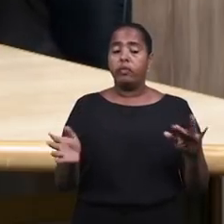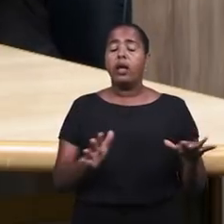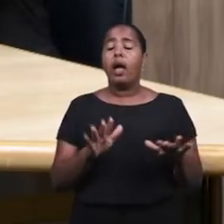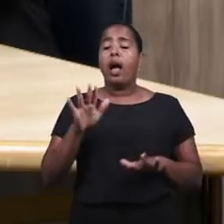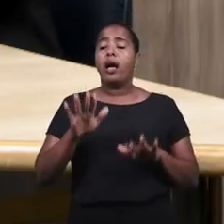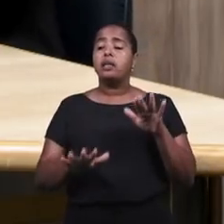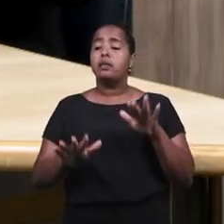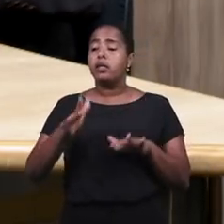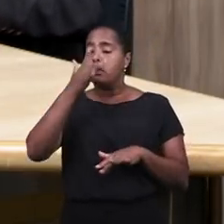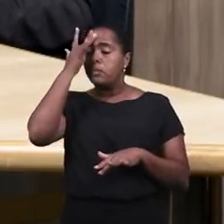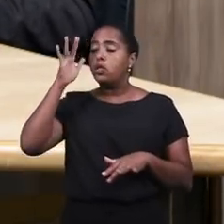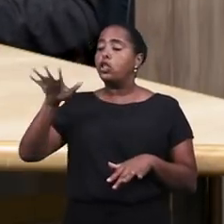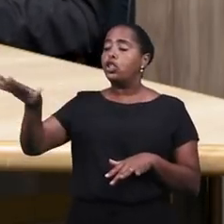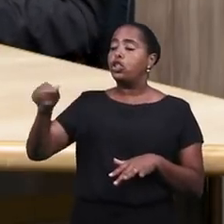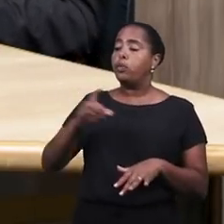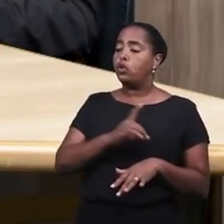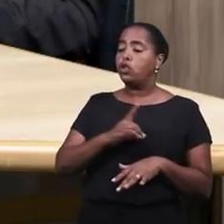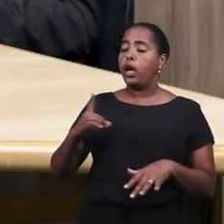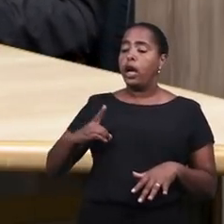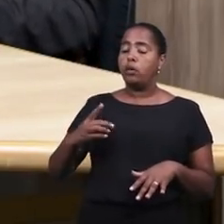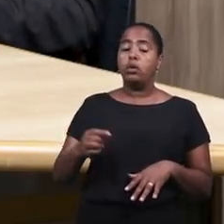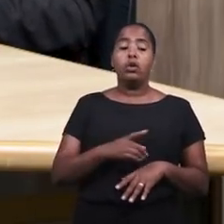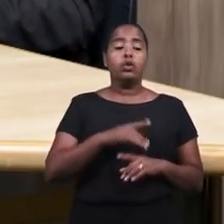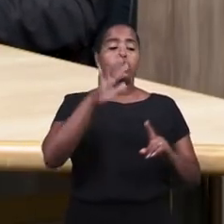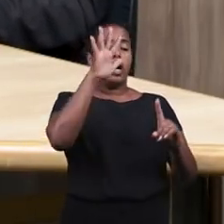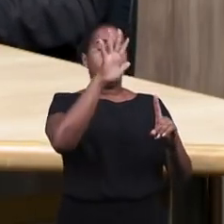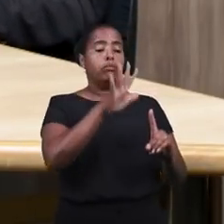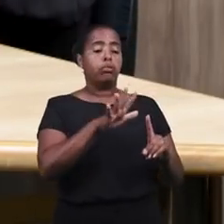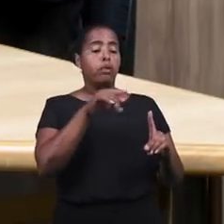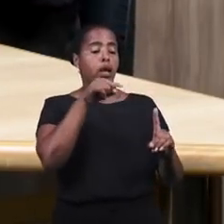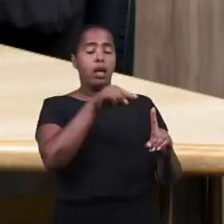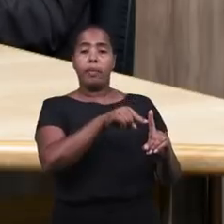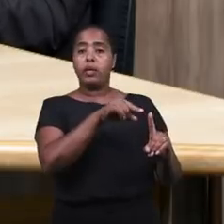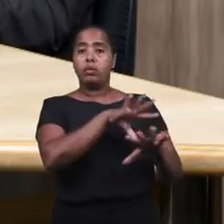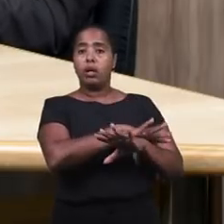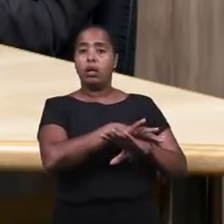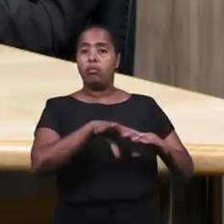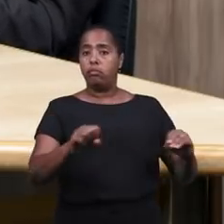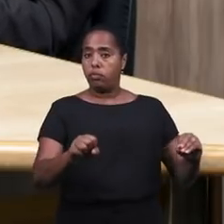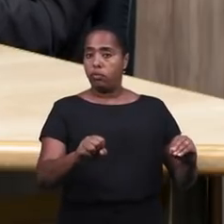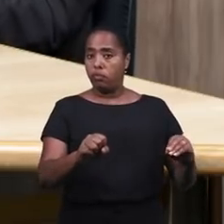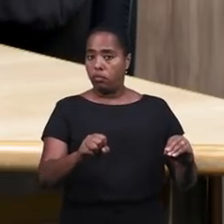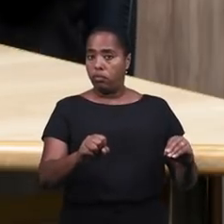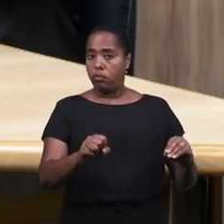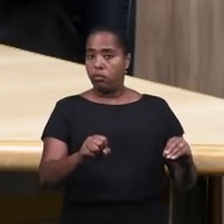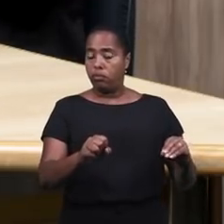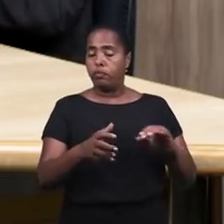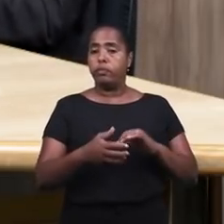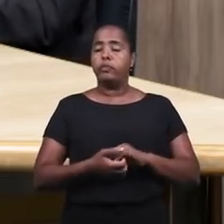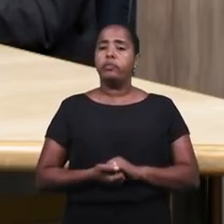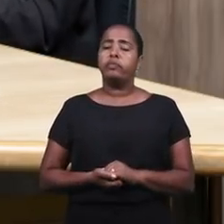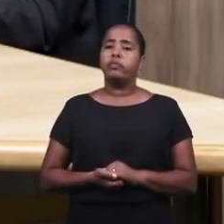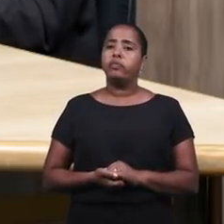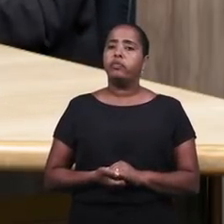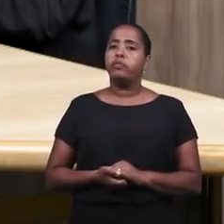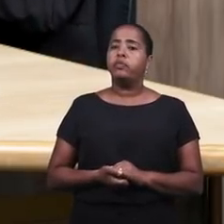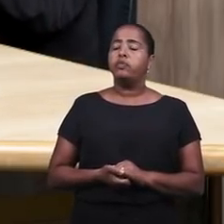uma pessoa chamou o diácono foi lá, impôs as mãos e a pessoa foi curada na imposição das mãos que o diácono